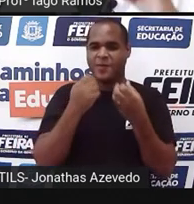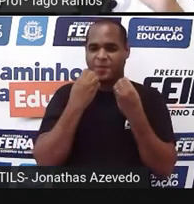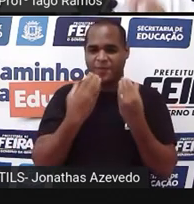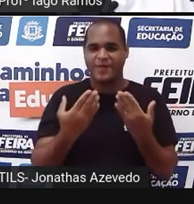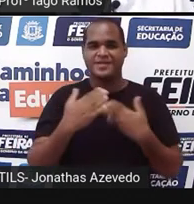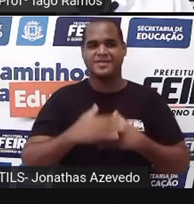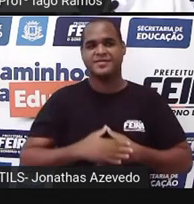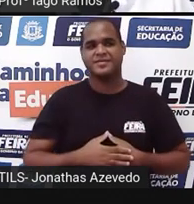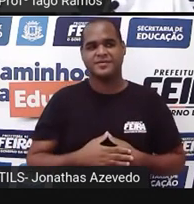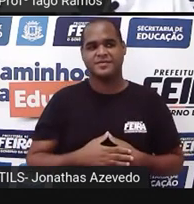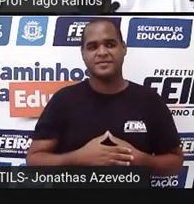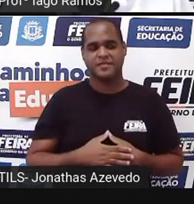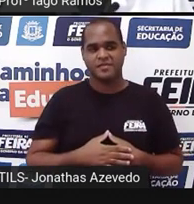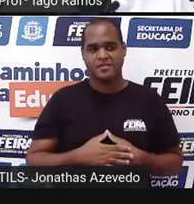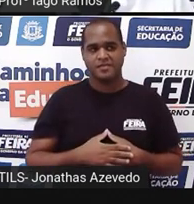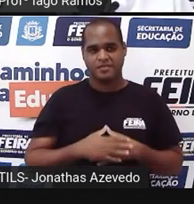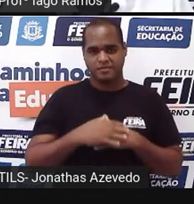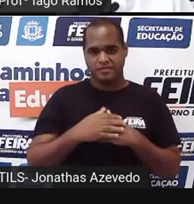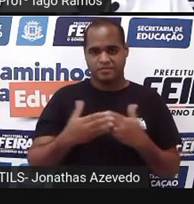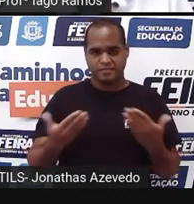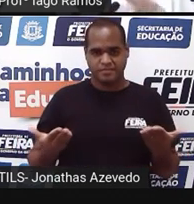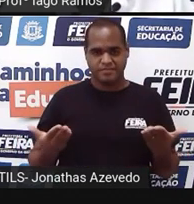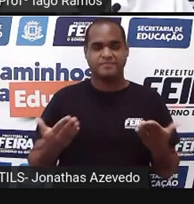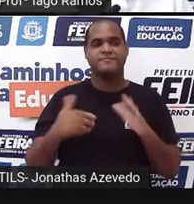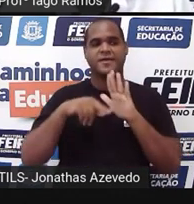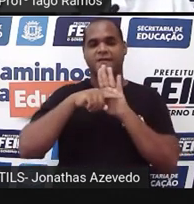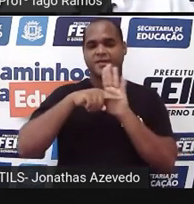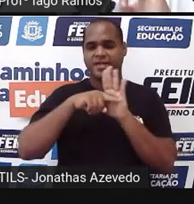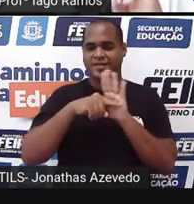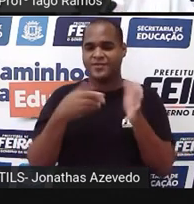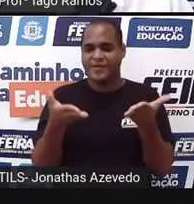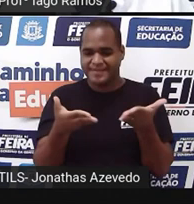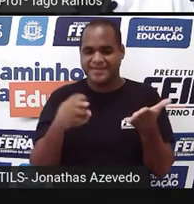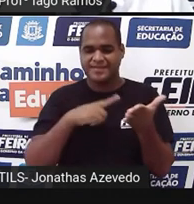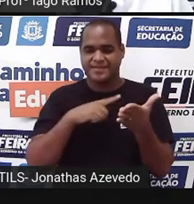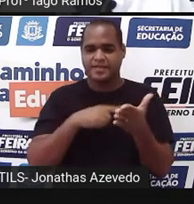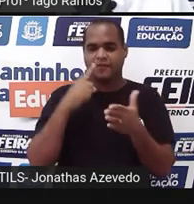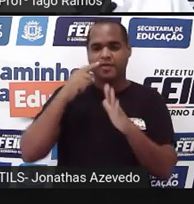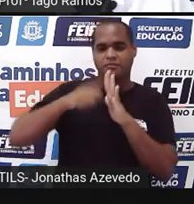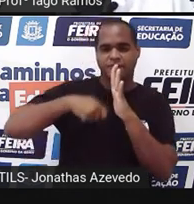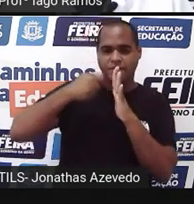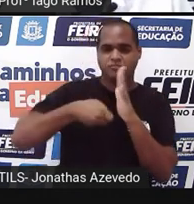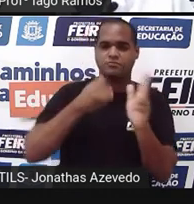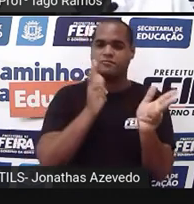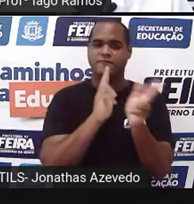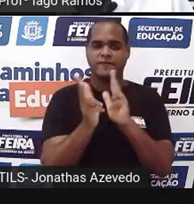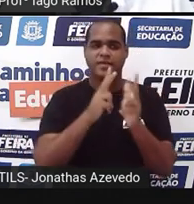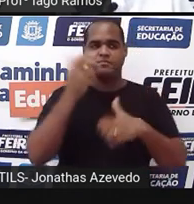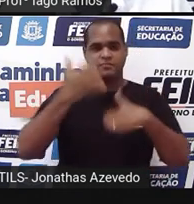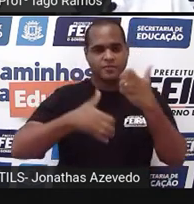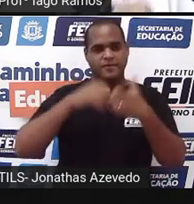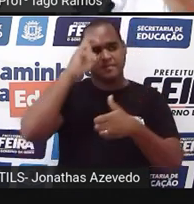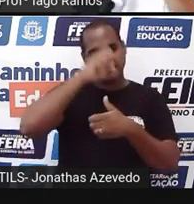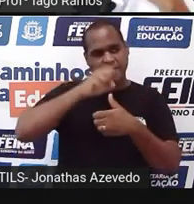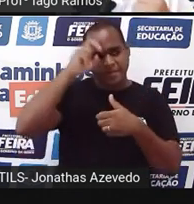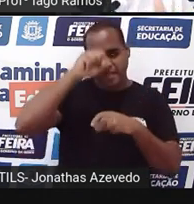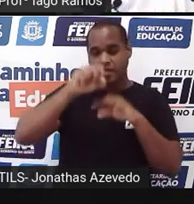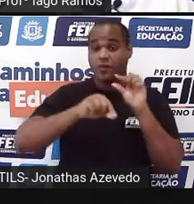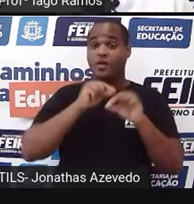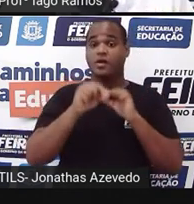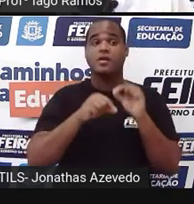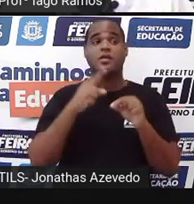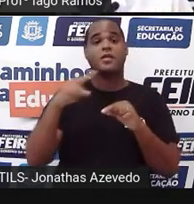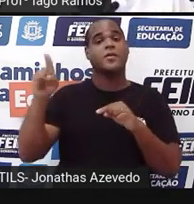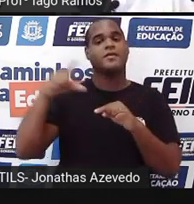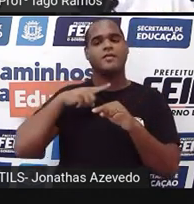bom e avaliando a aula né Grava um áudio comentando sobre o que você aprendeu e